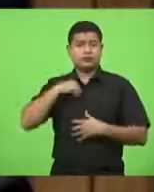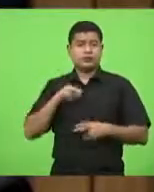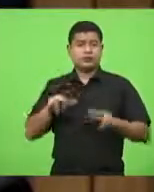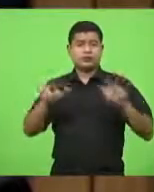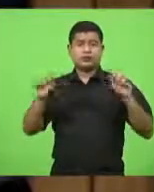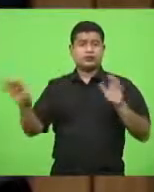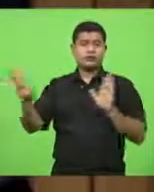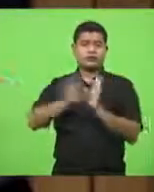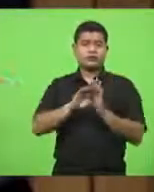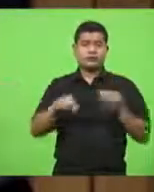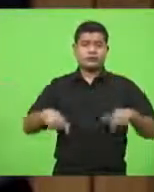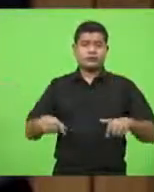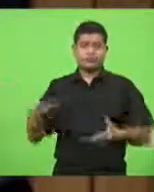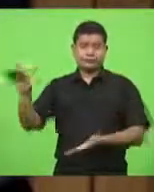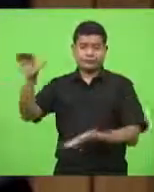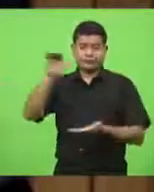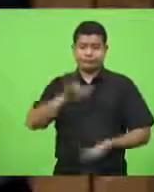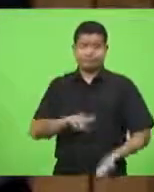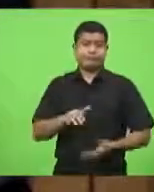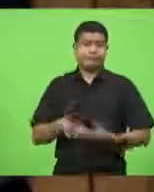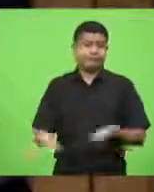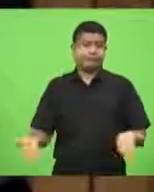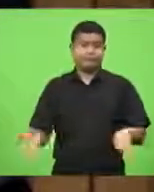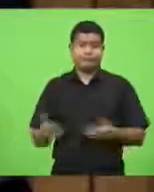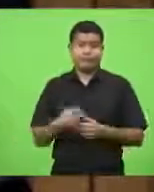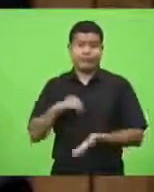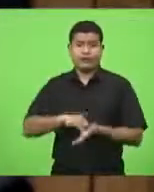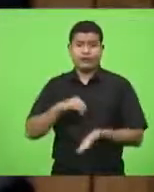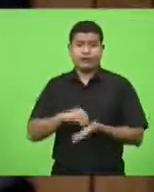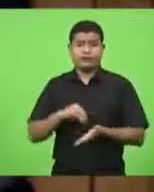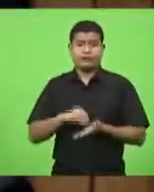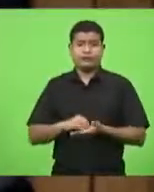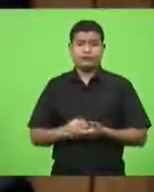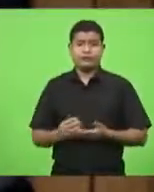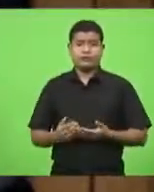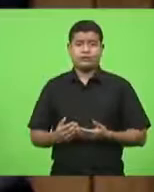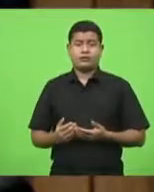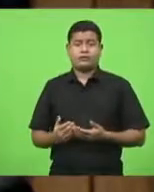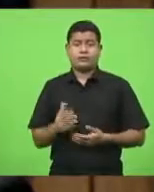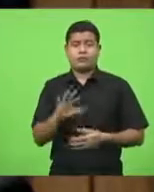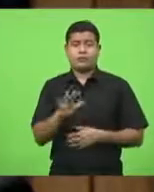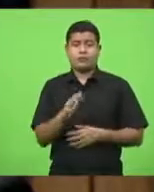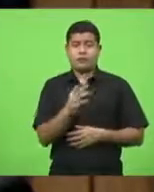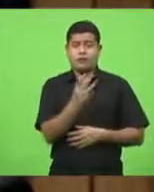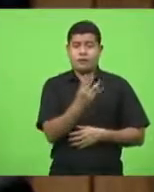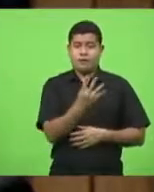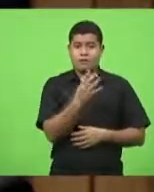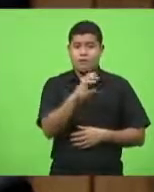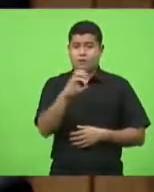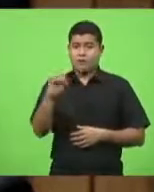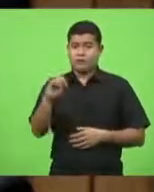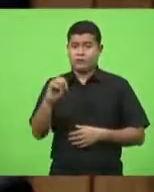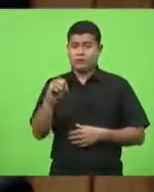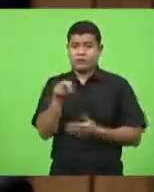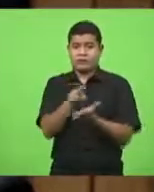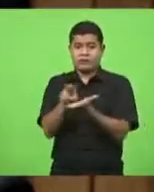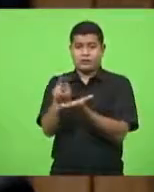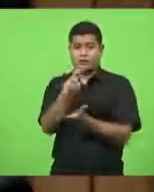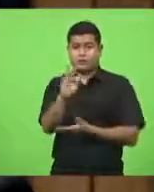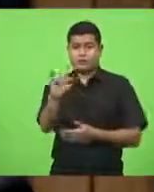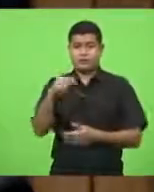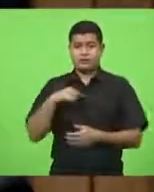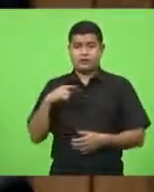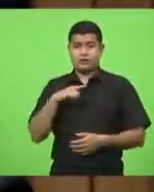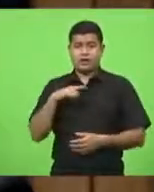respirador. Nós temos, pelo menos, 400 necessidades de UTI. Estamos a quase 10